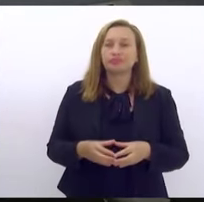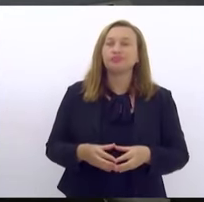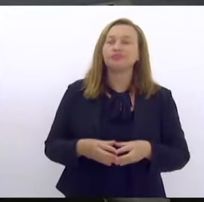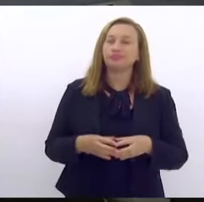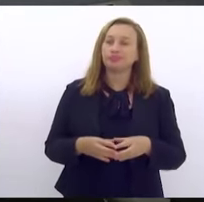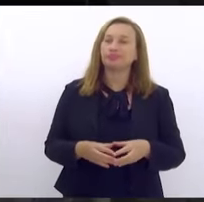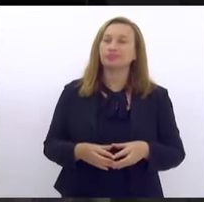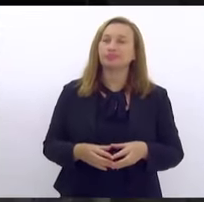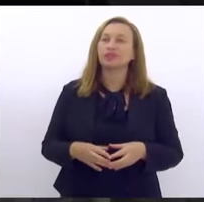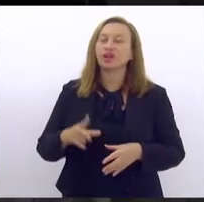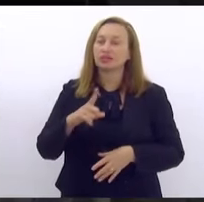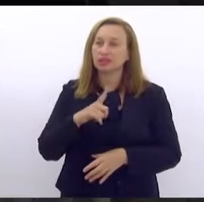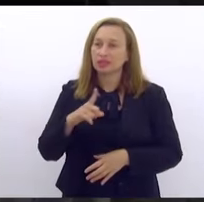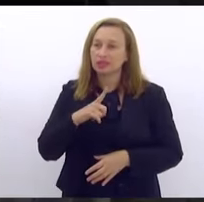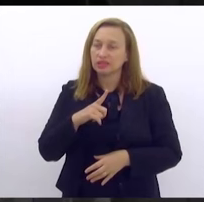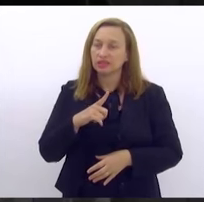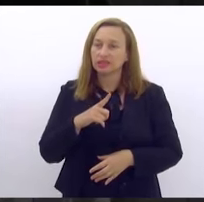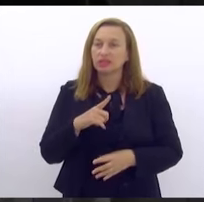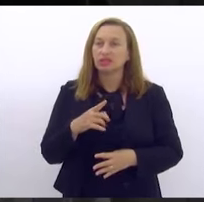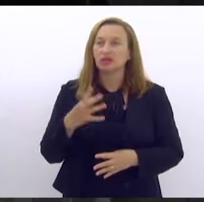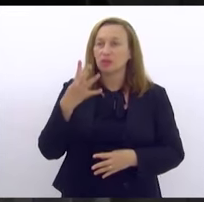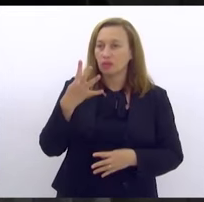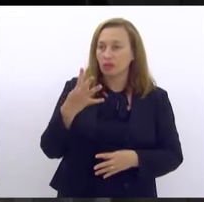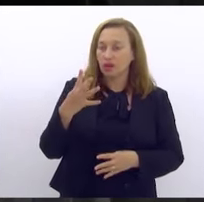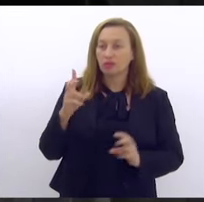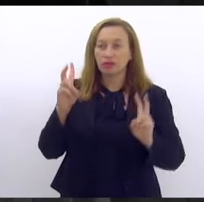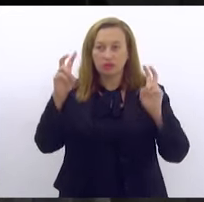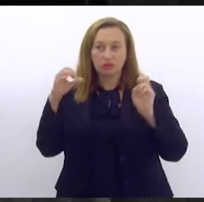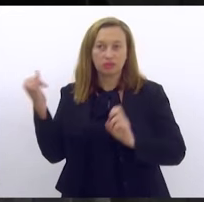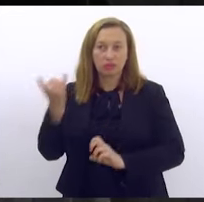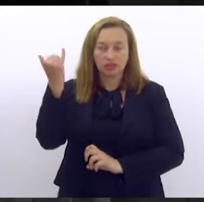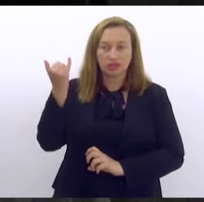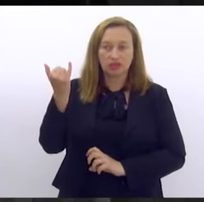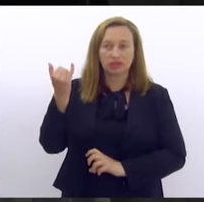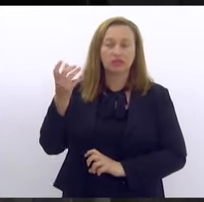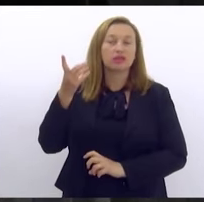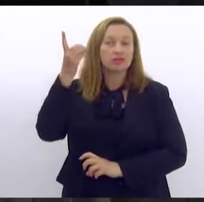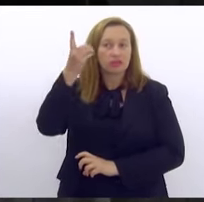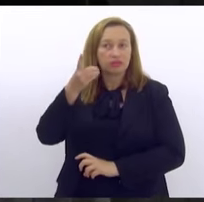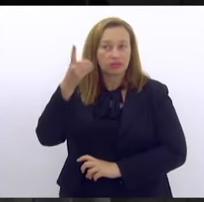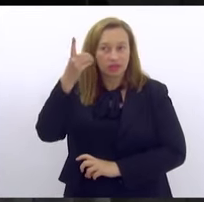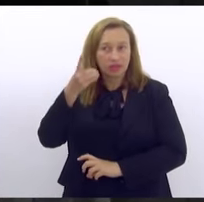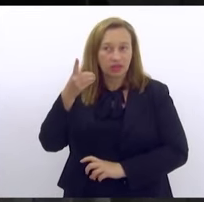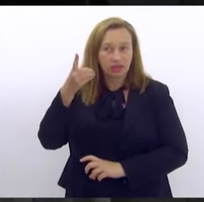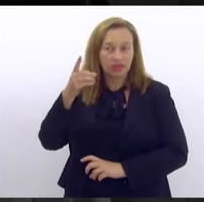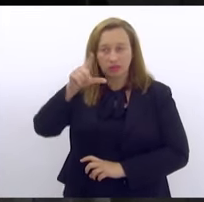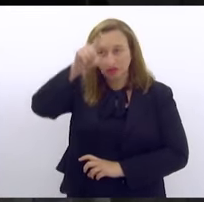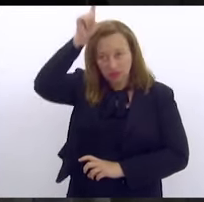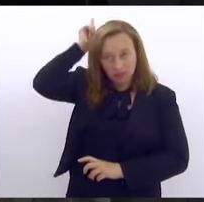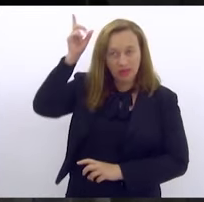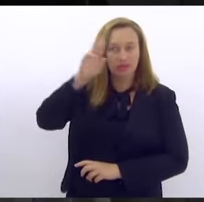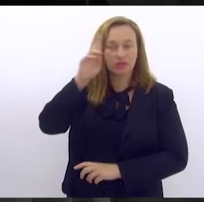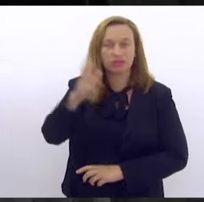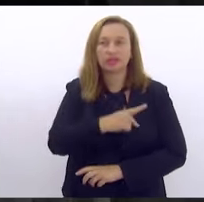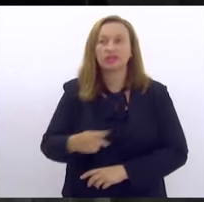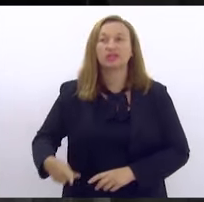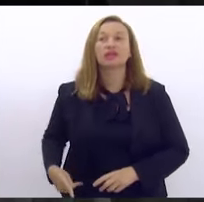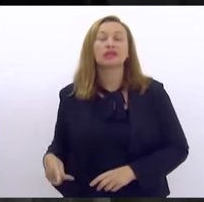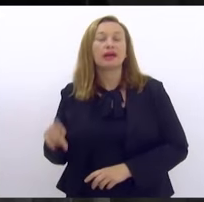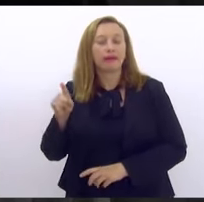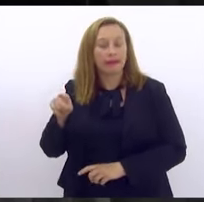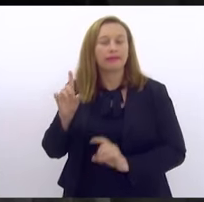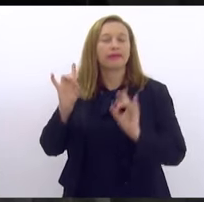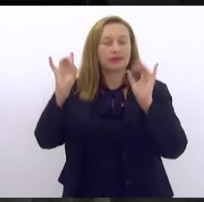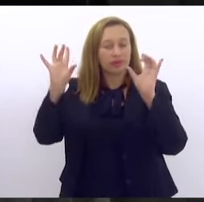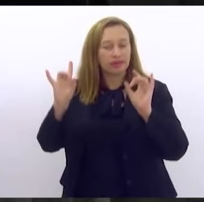teve um quarto fato histórico, presidente. Viu, deputado Luiz Paulo? Eu estou querendo dizer aqui... Essa é especial para Luizão. Eu